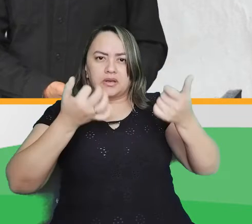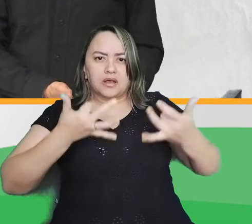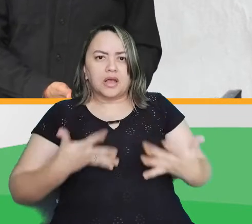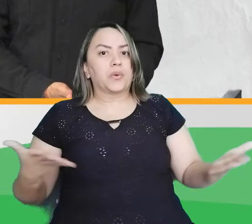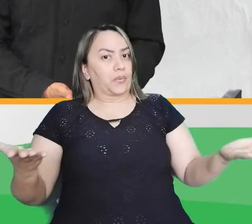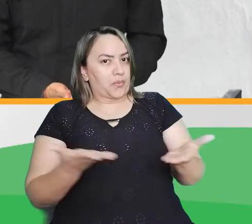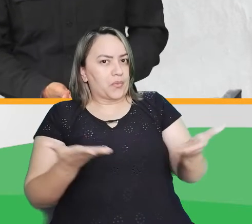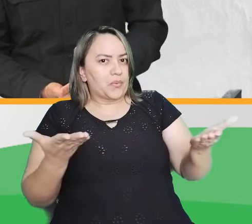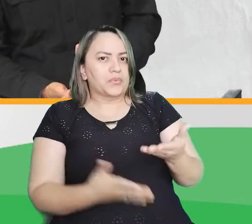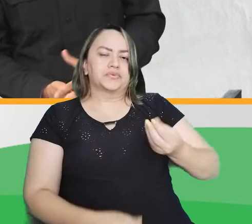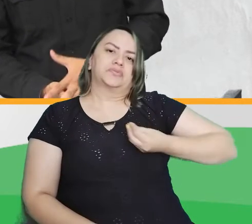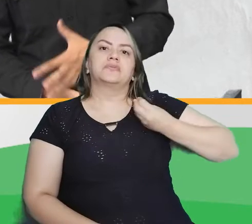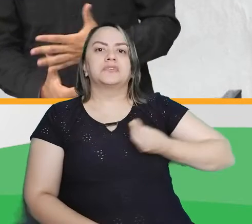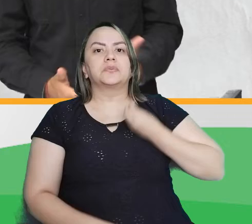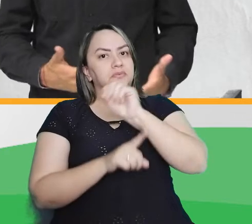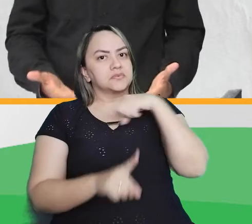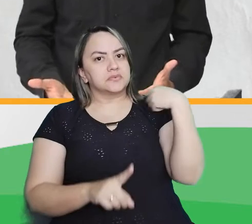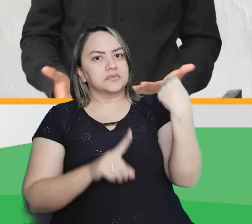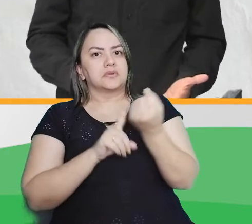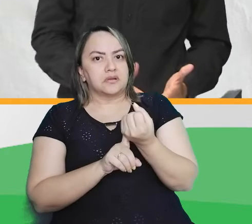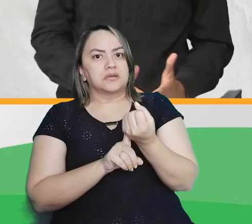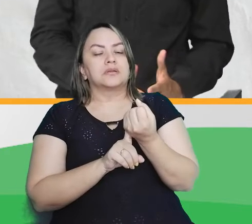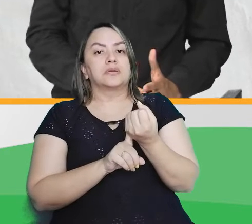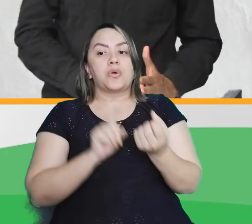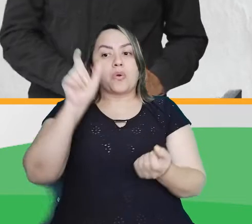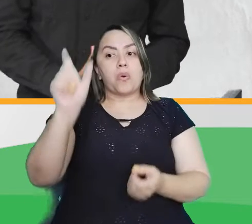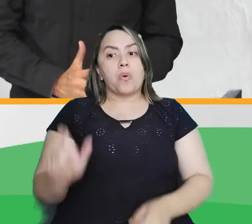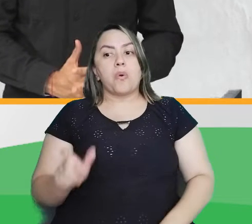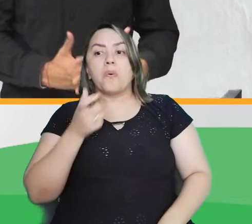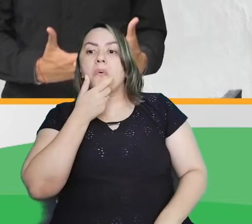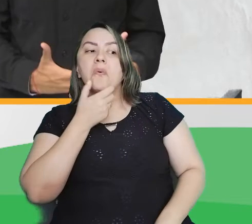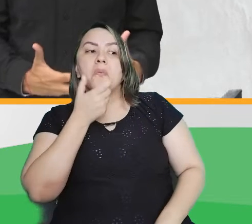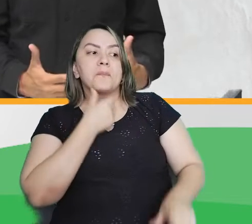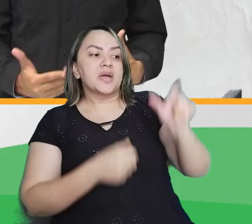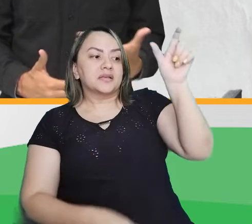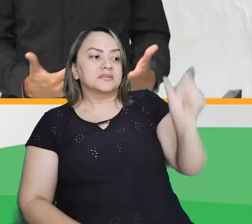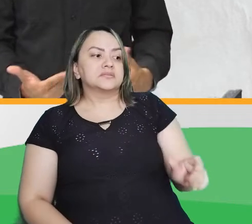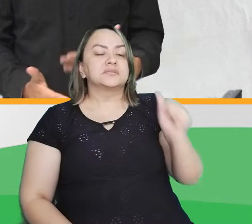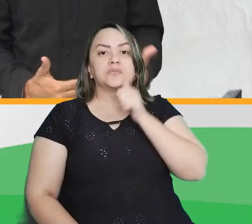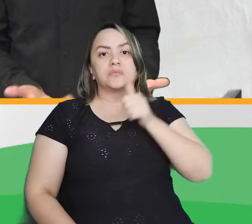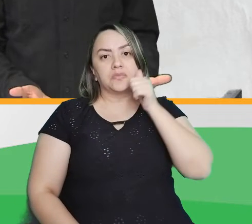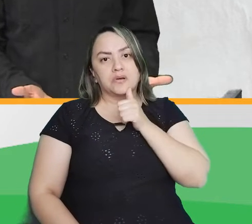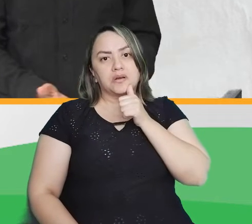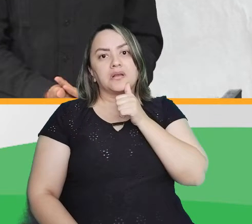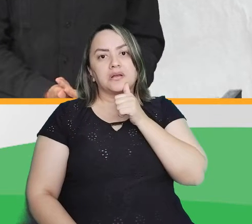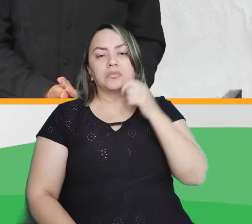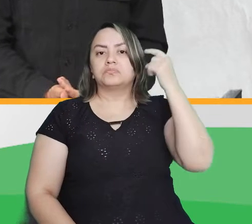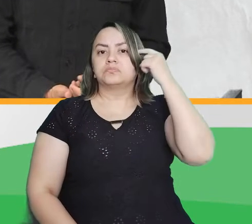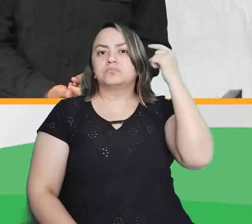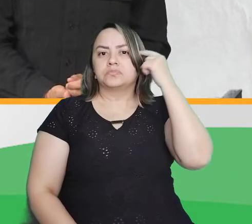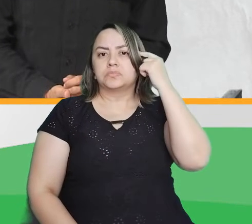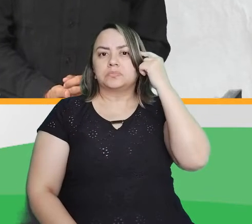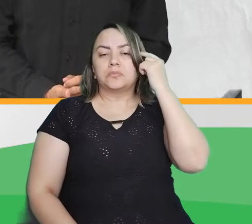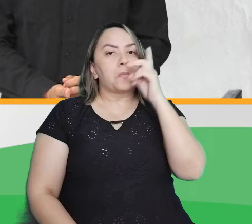hoje vivemos em uma sociedade em que a igualdade entre homens e mulheres é um jeito de pensar mais comum do que foi em um passado recente,